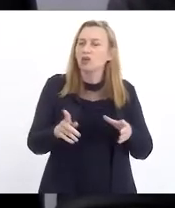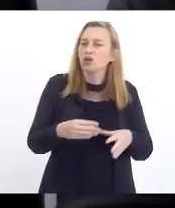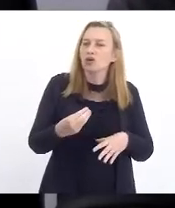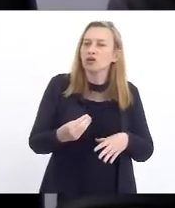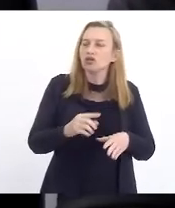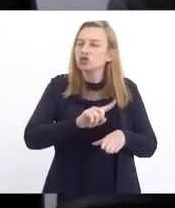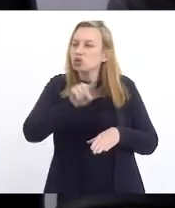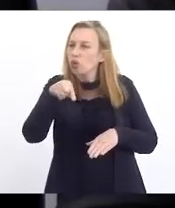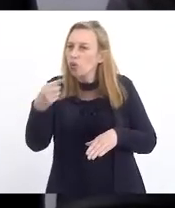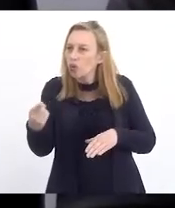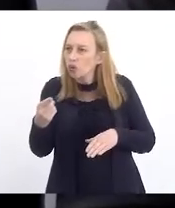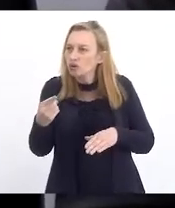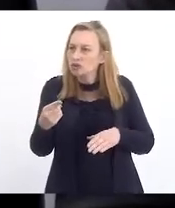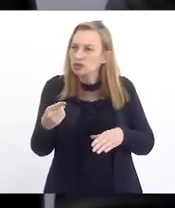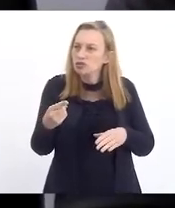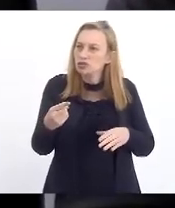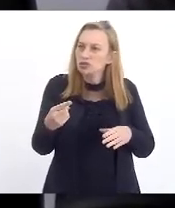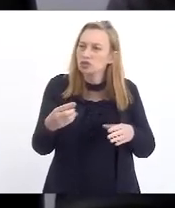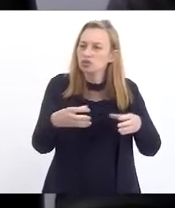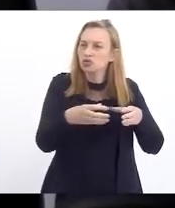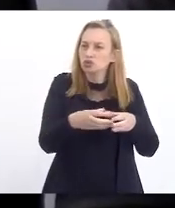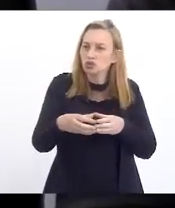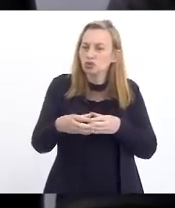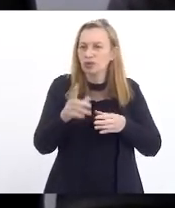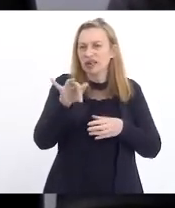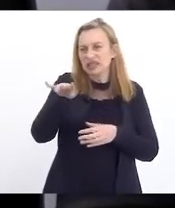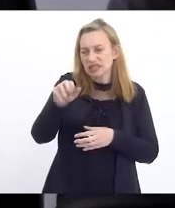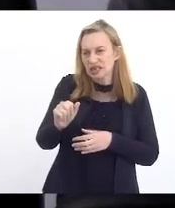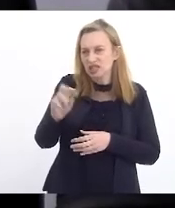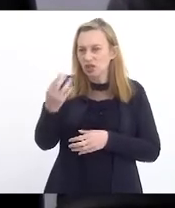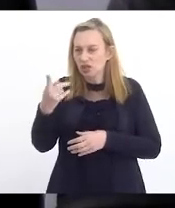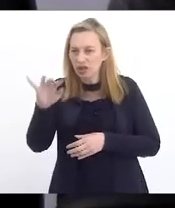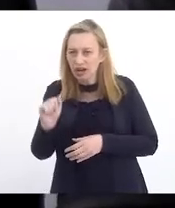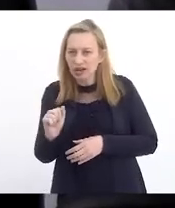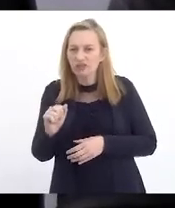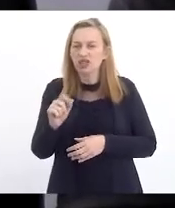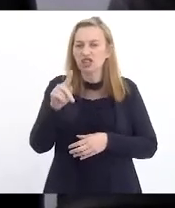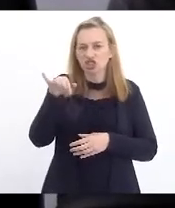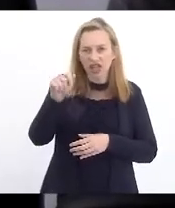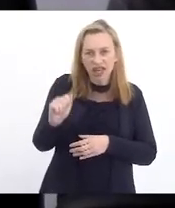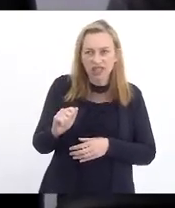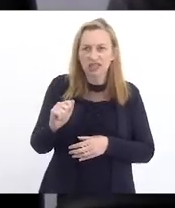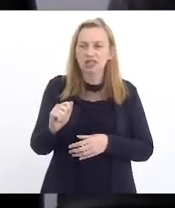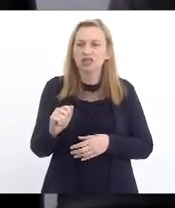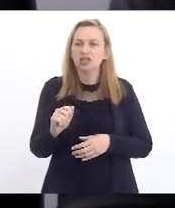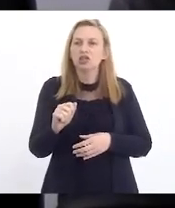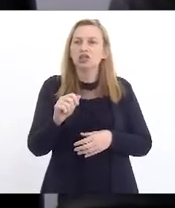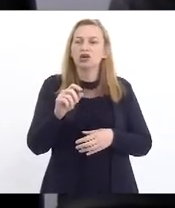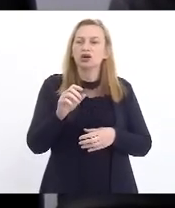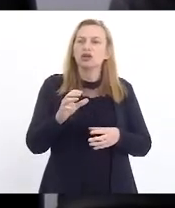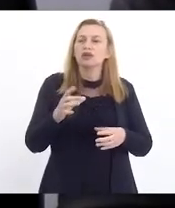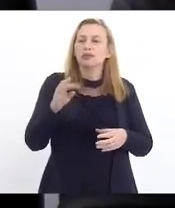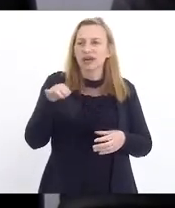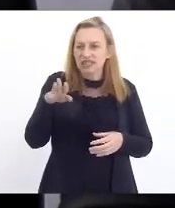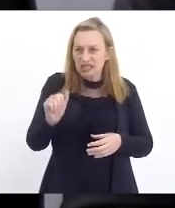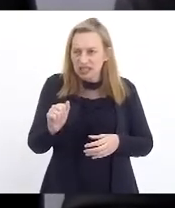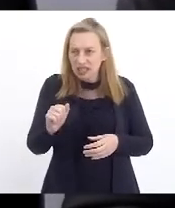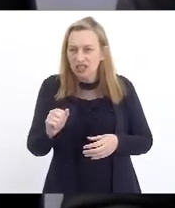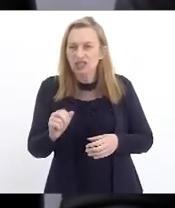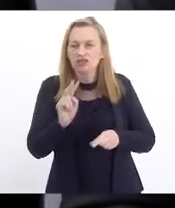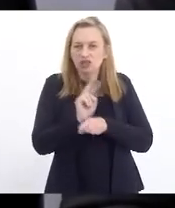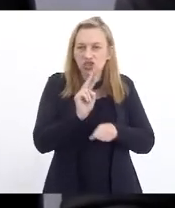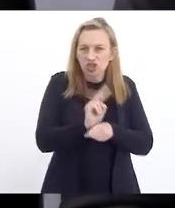de outros atores com atuação na bacia hidrográfica, a GENERSA, o Comitê de Bacias, Vigilâncias Ambientais